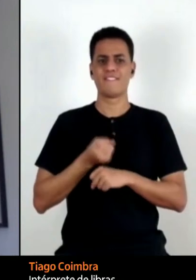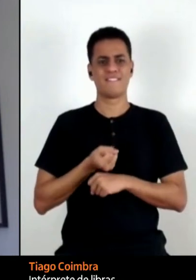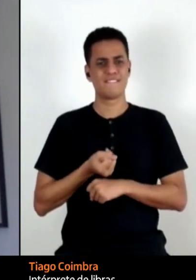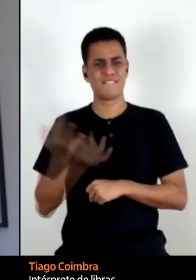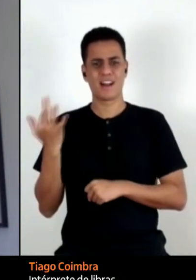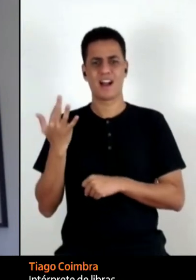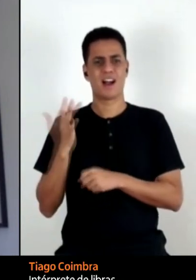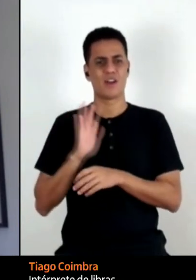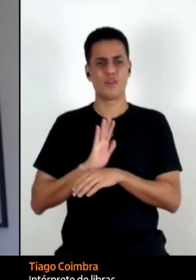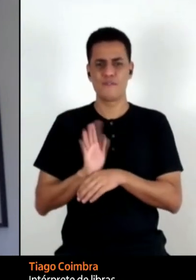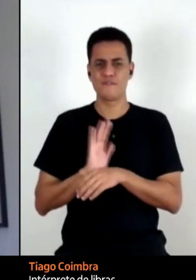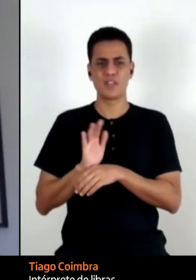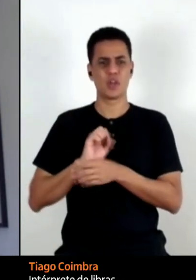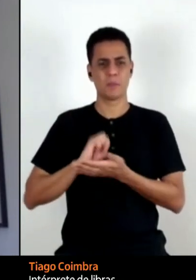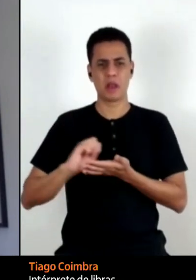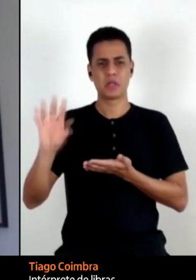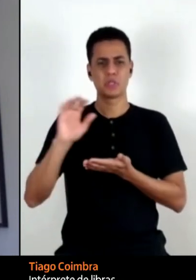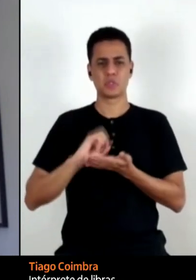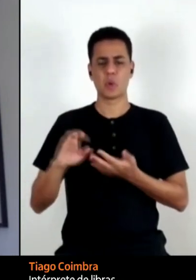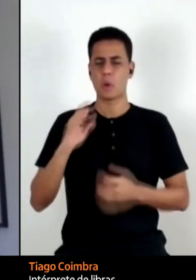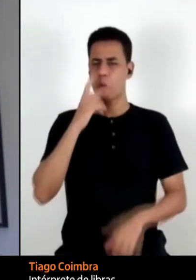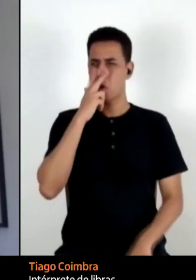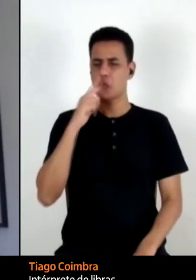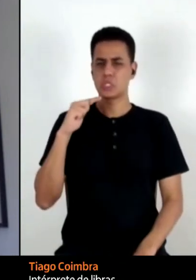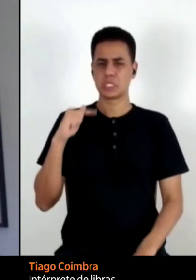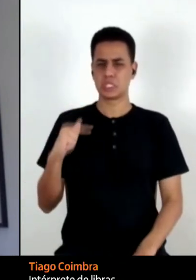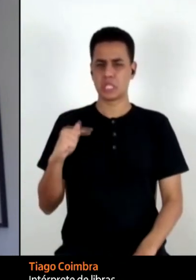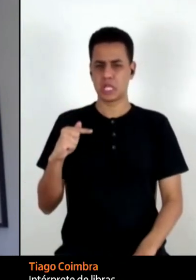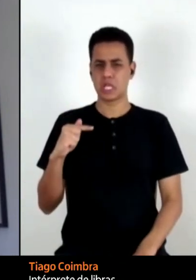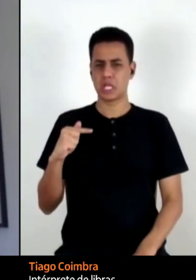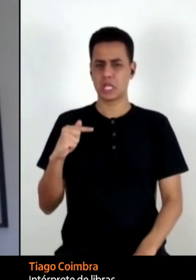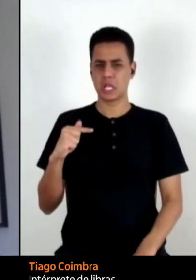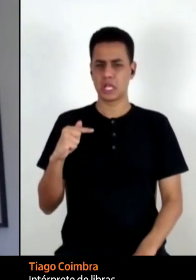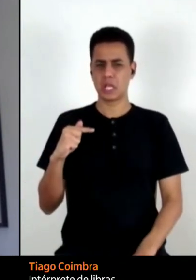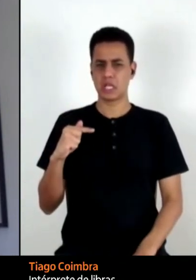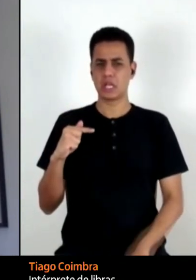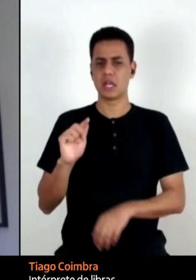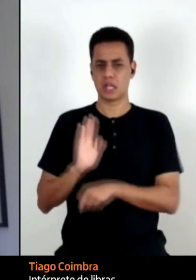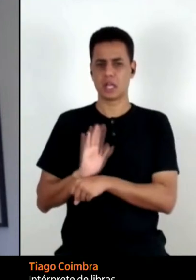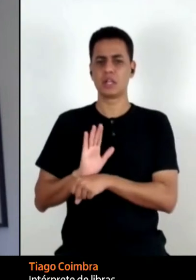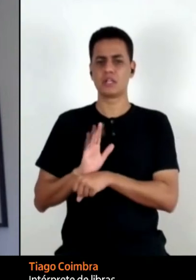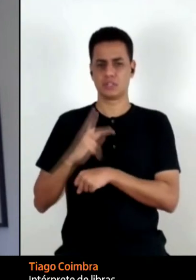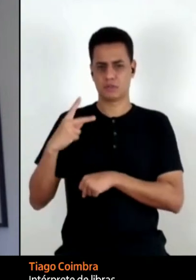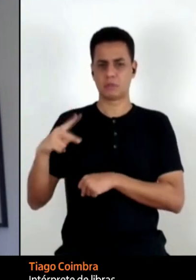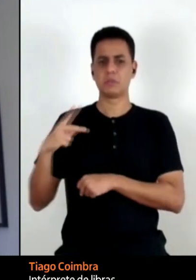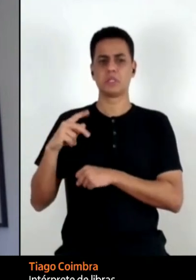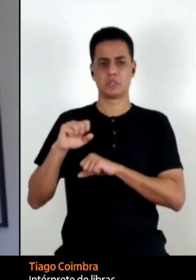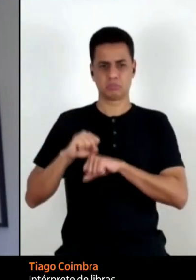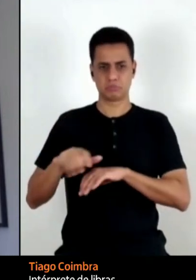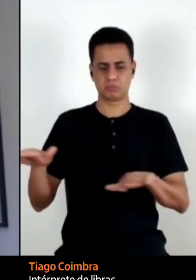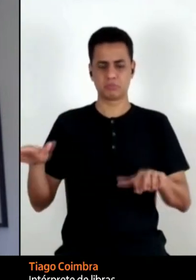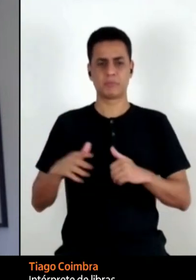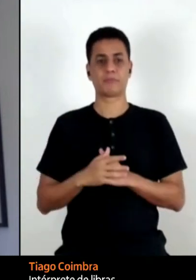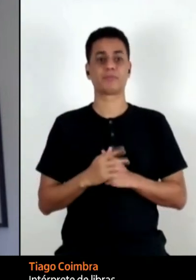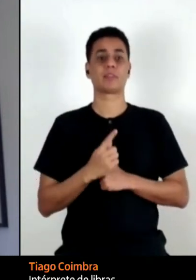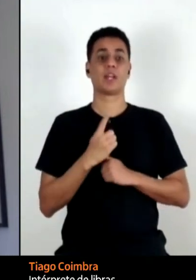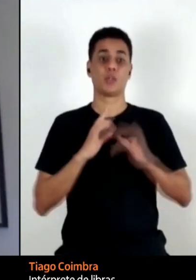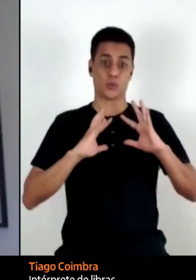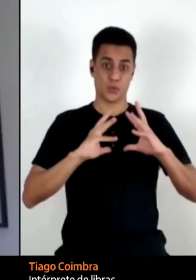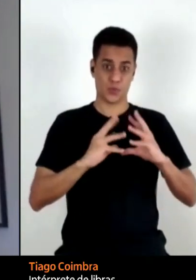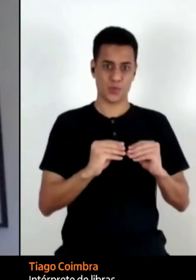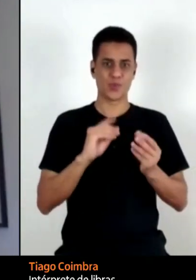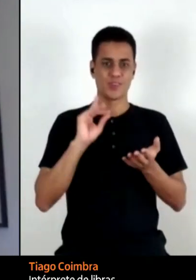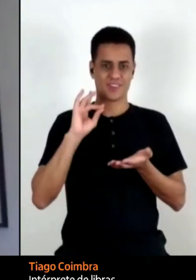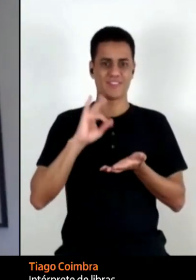vários, se não me engano, sete filmes dele. No É Tudo Verdade. No ano passado,